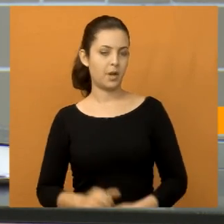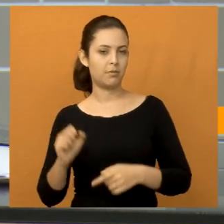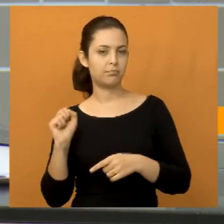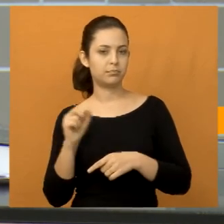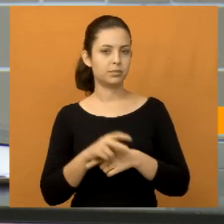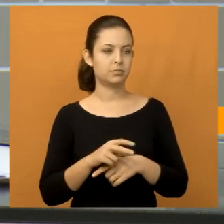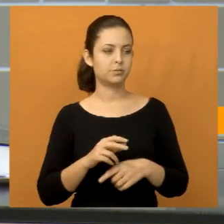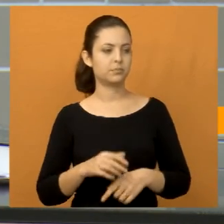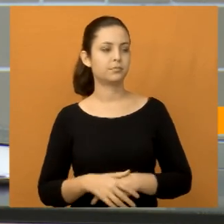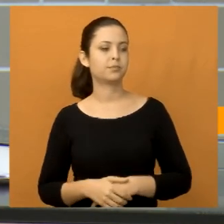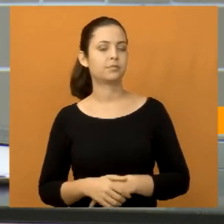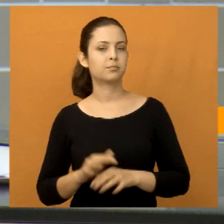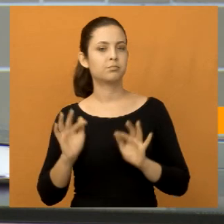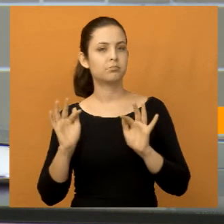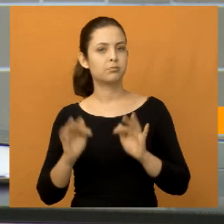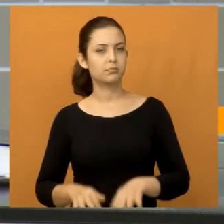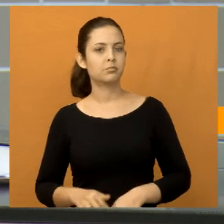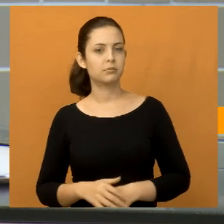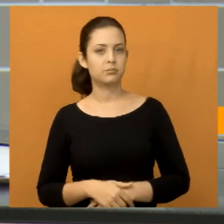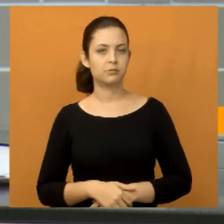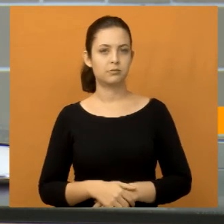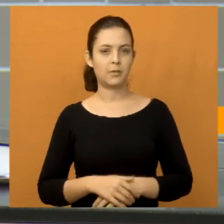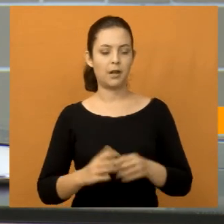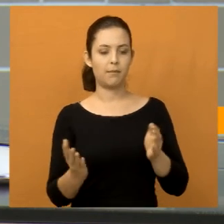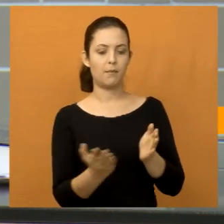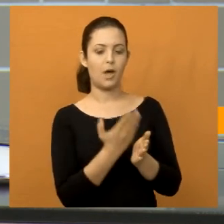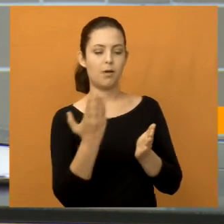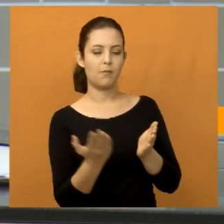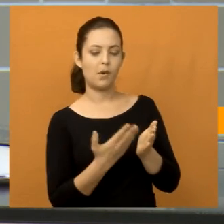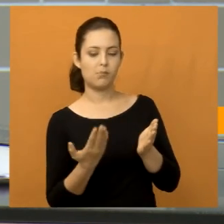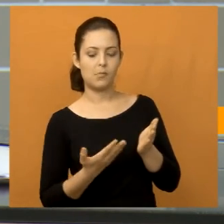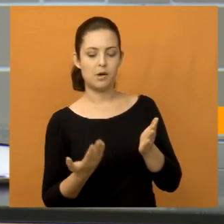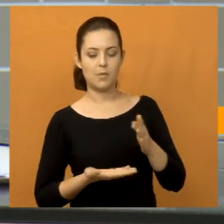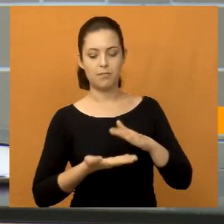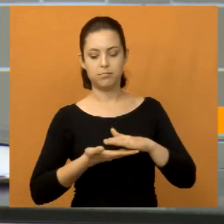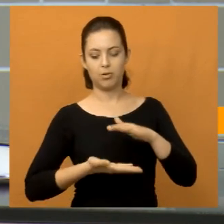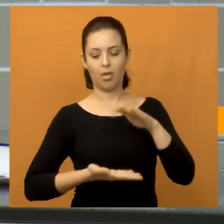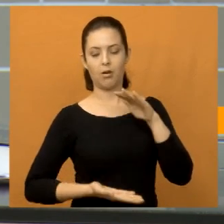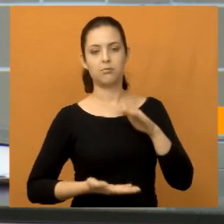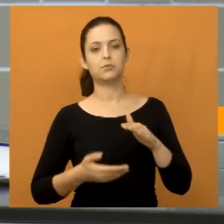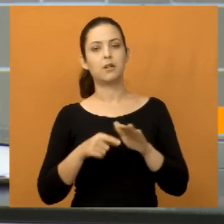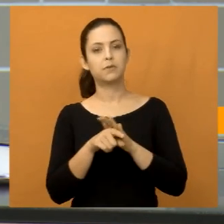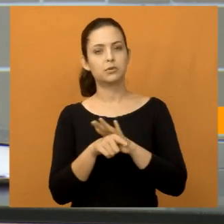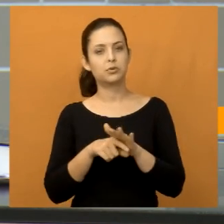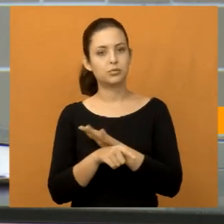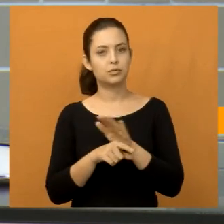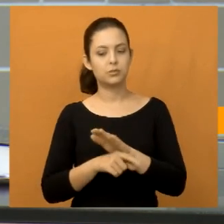Providências. Finalizando o presente caderno investigatório, determina-se: